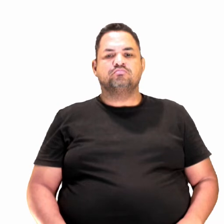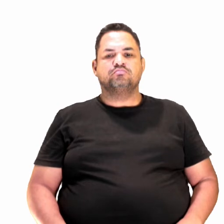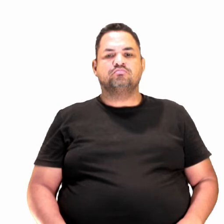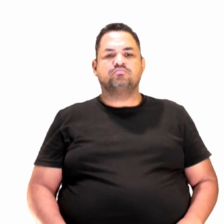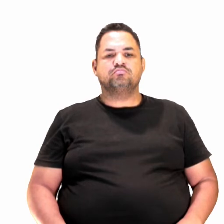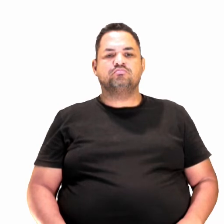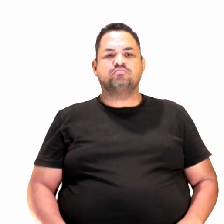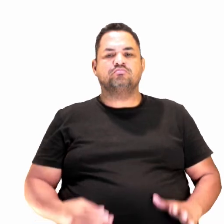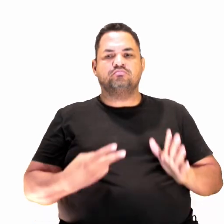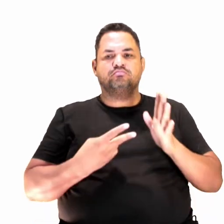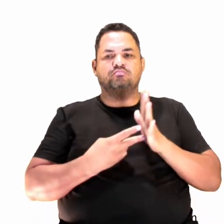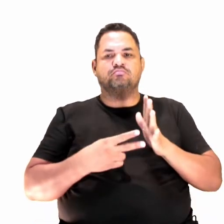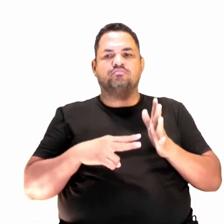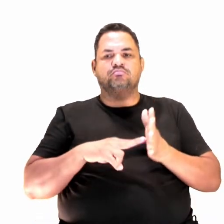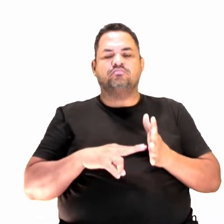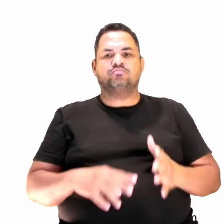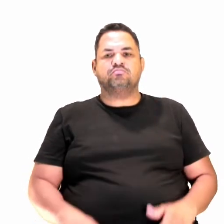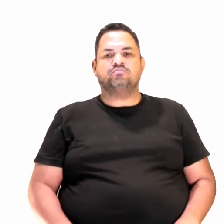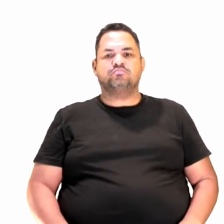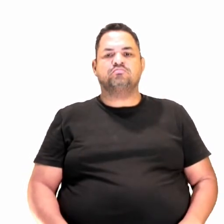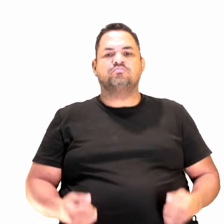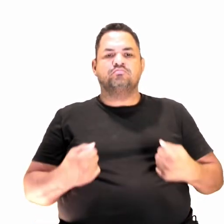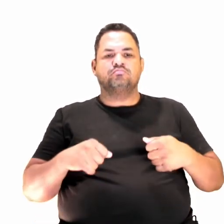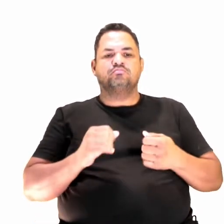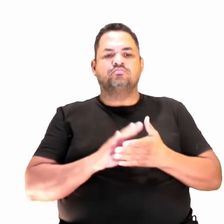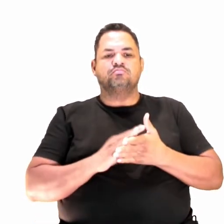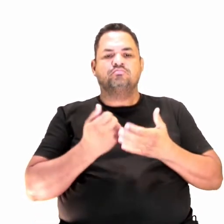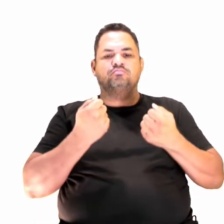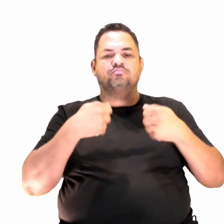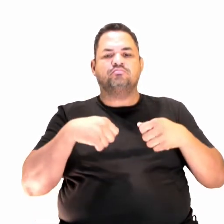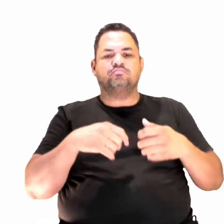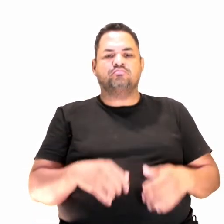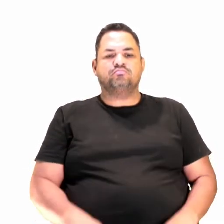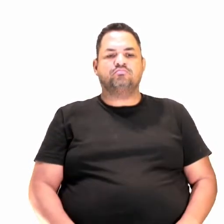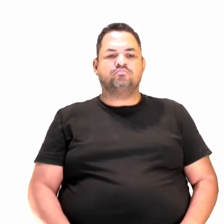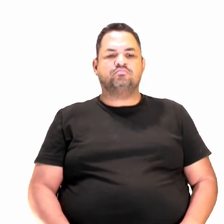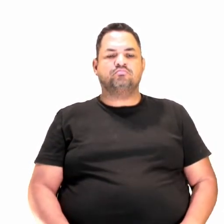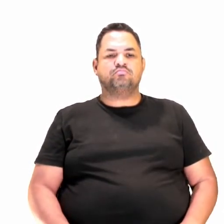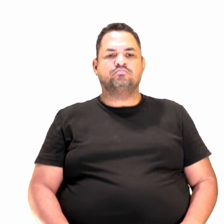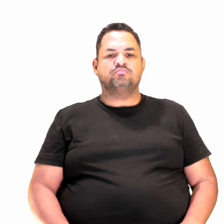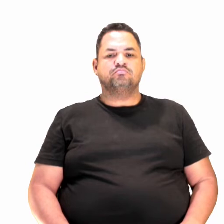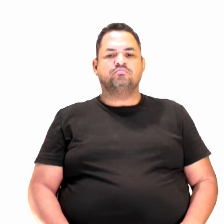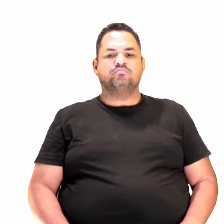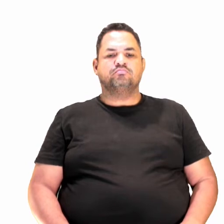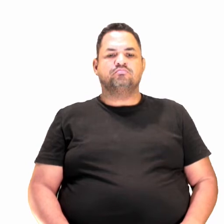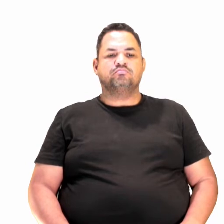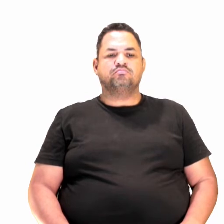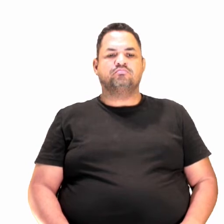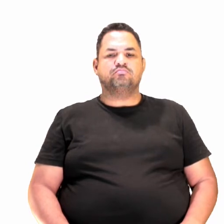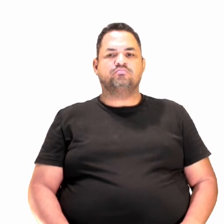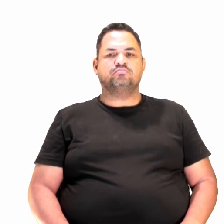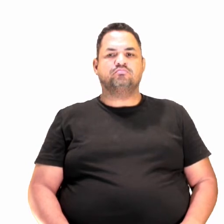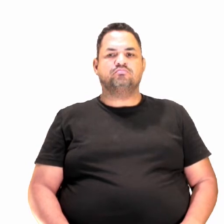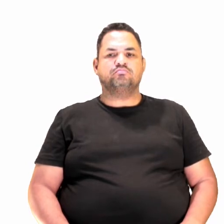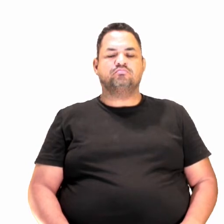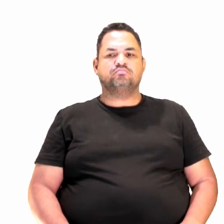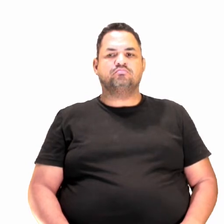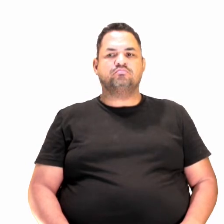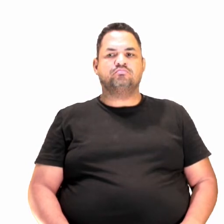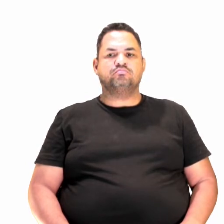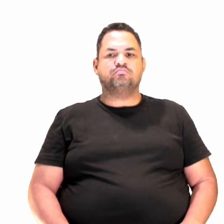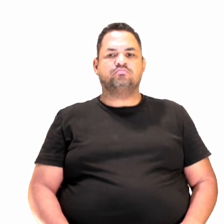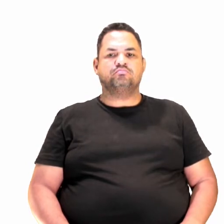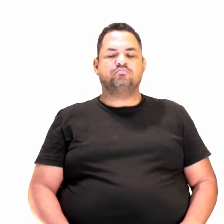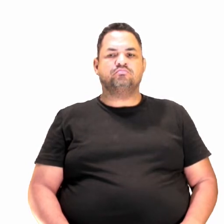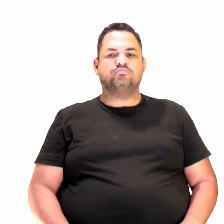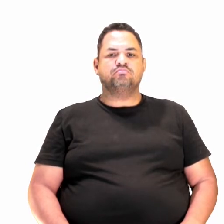Próximo, could, com sentido, com expressão, também pode expressar possibilidade, possibility. You could be developing